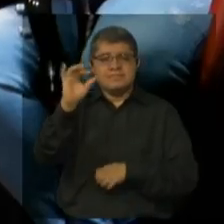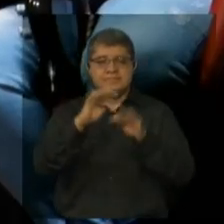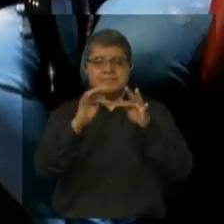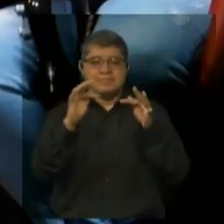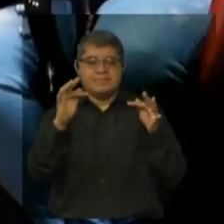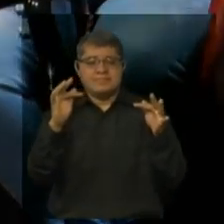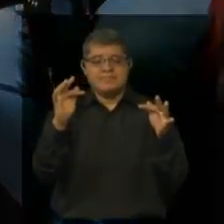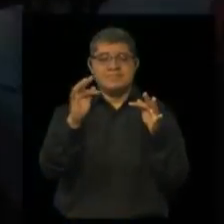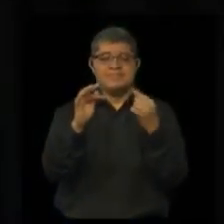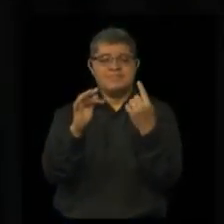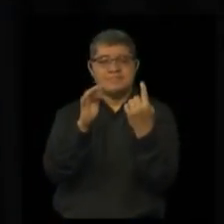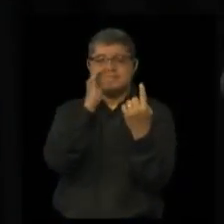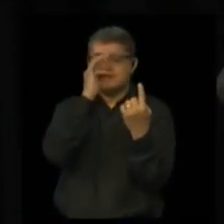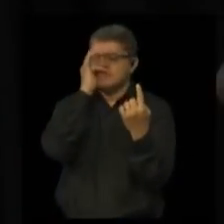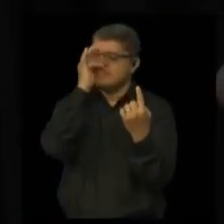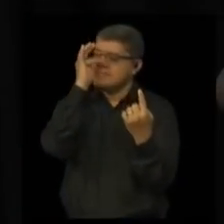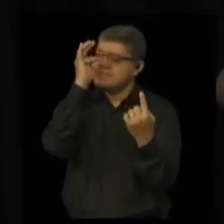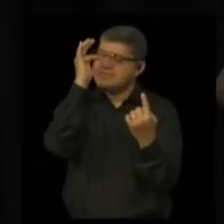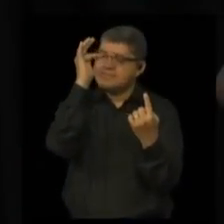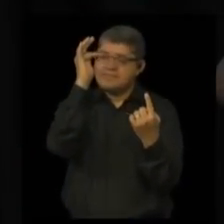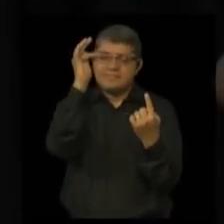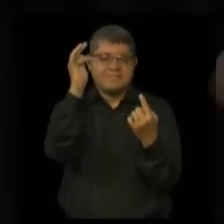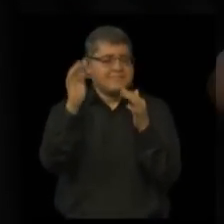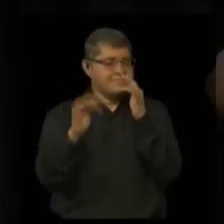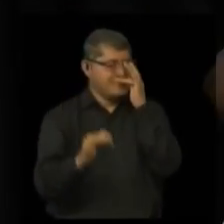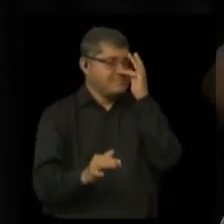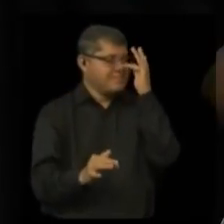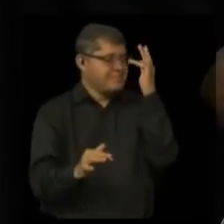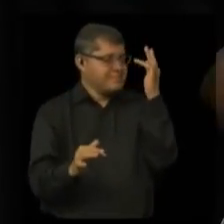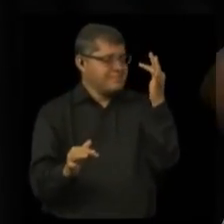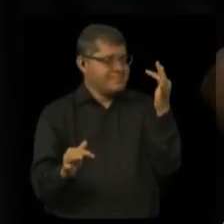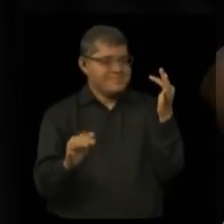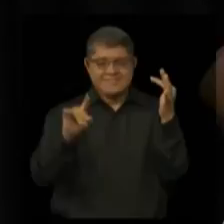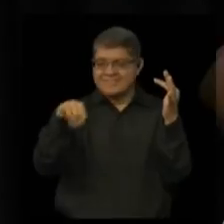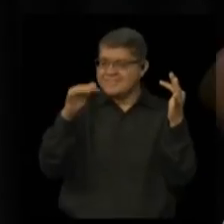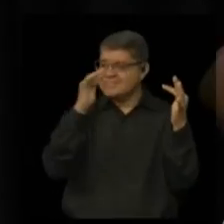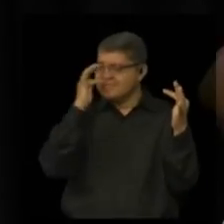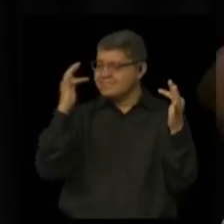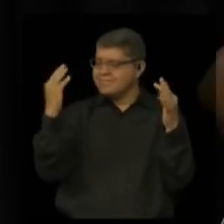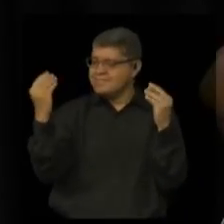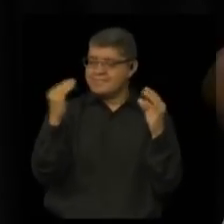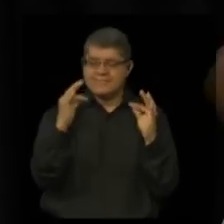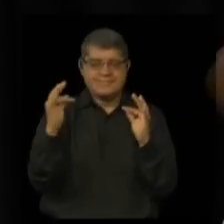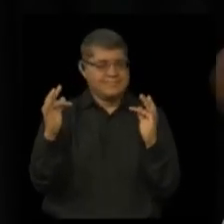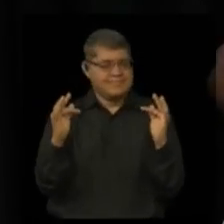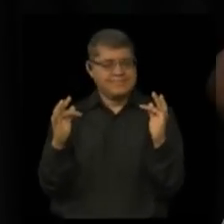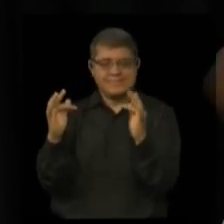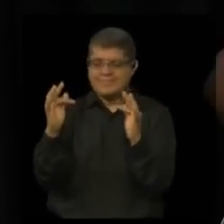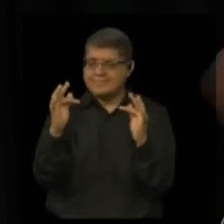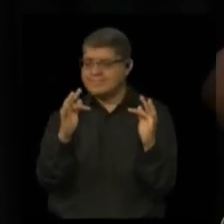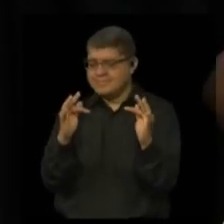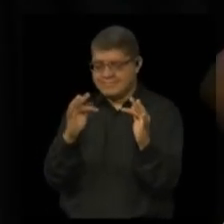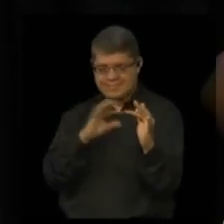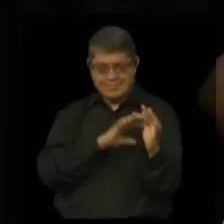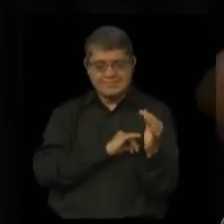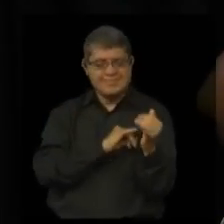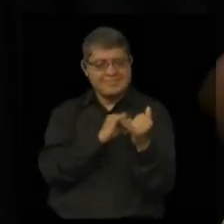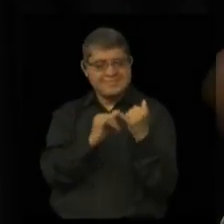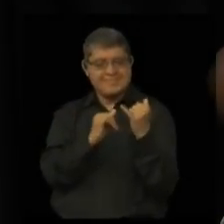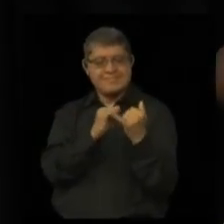Simples como uma flor, flor como outra flor. Assim meu amor é,